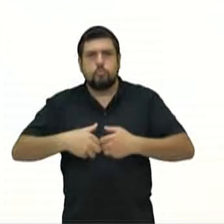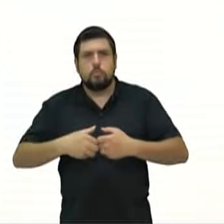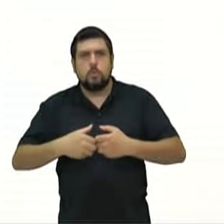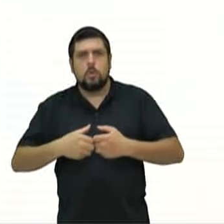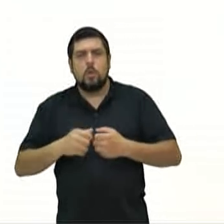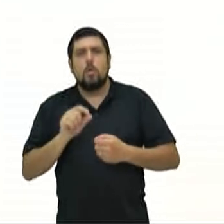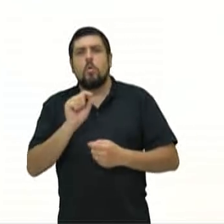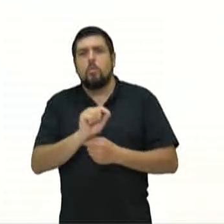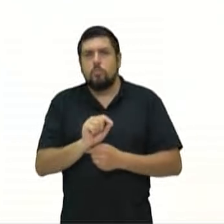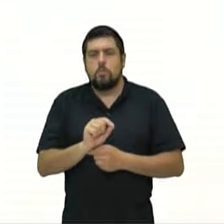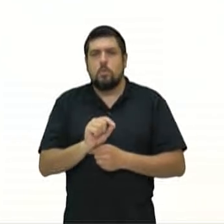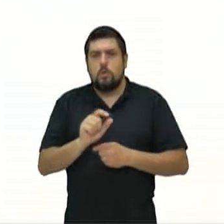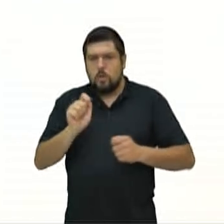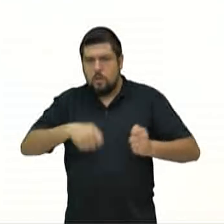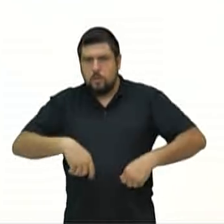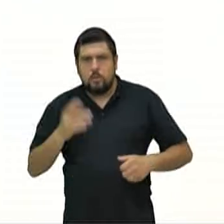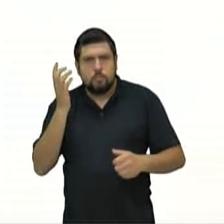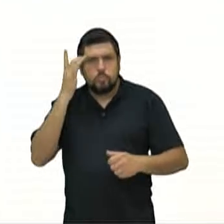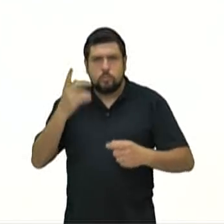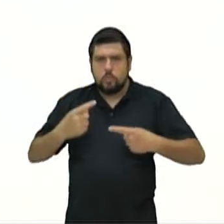reflexiva, a capacidade de argumentação, certo?